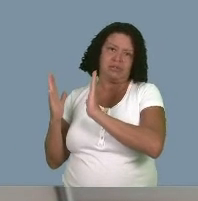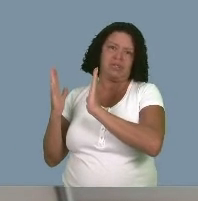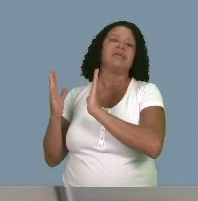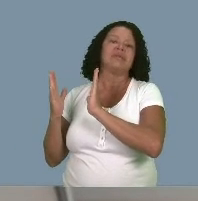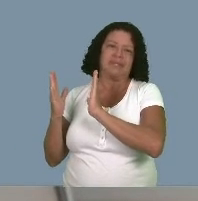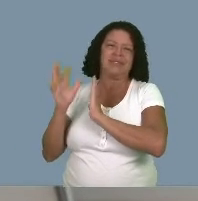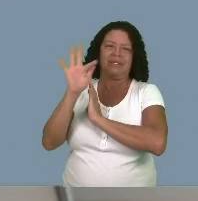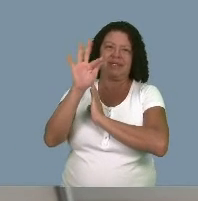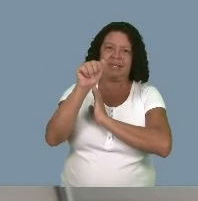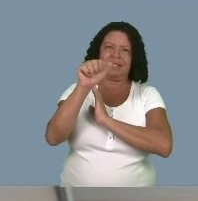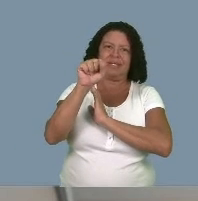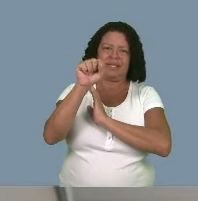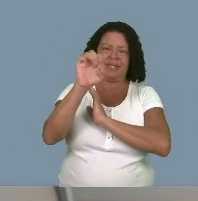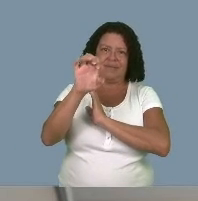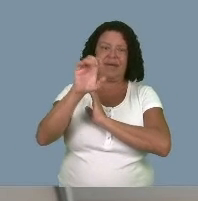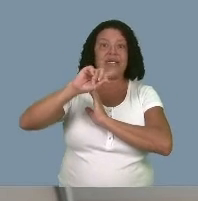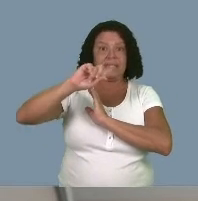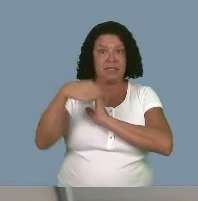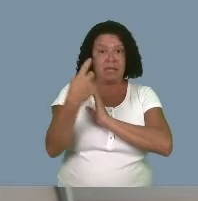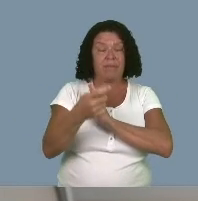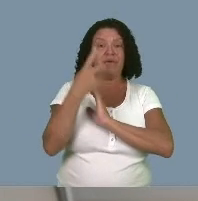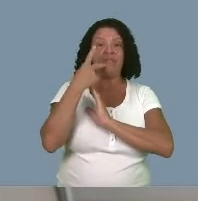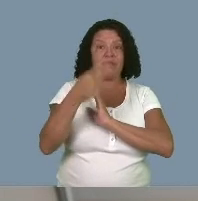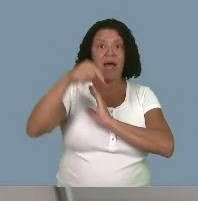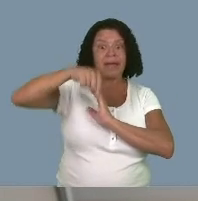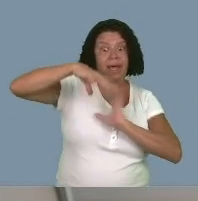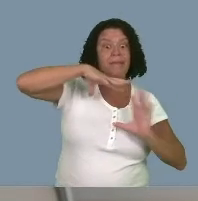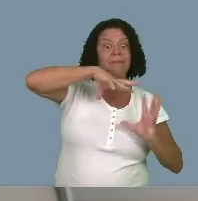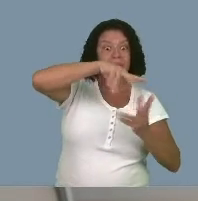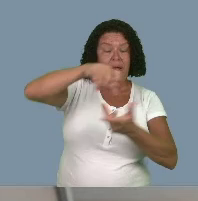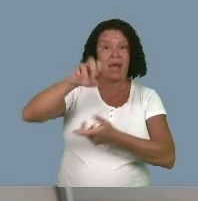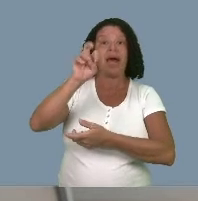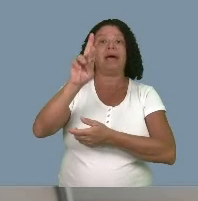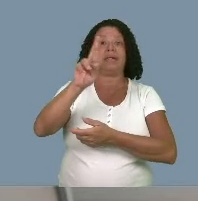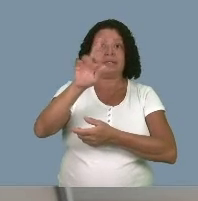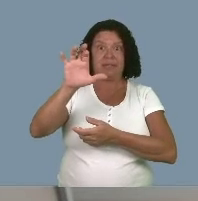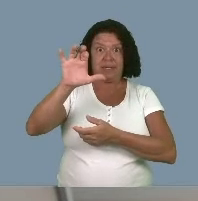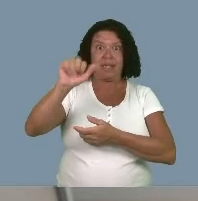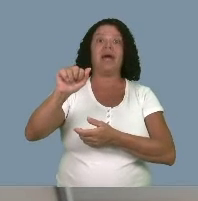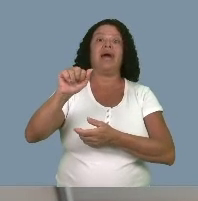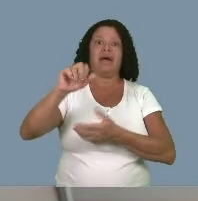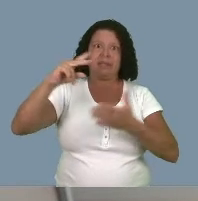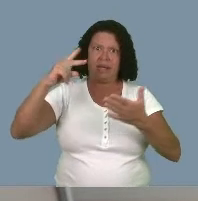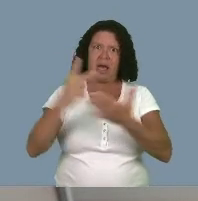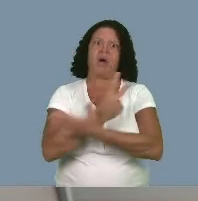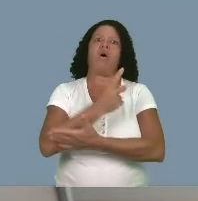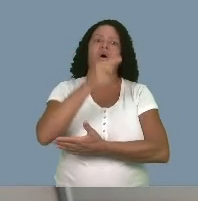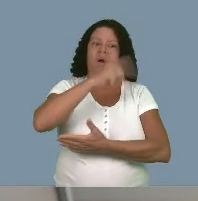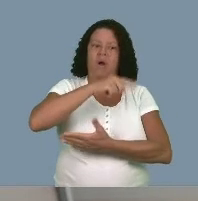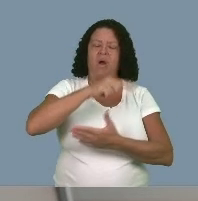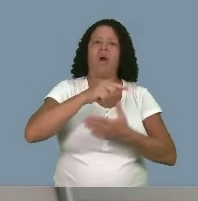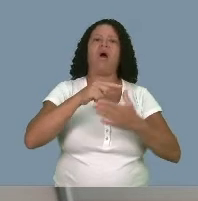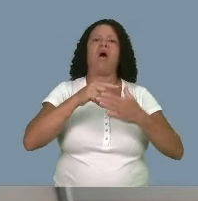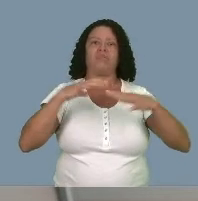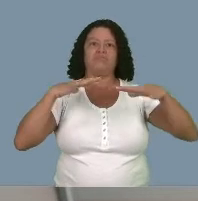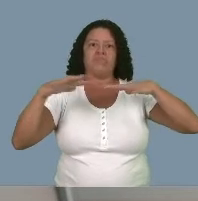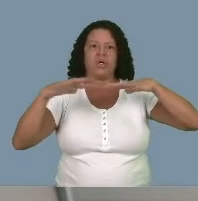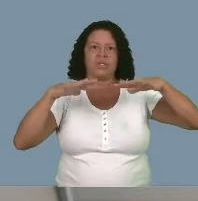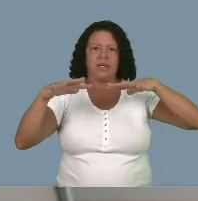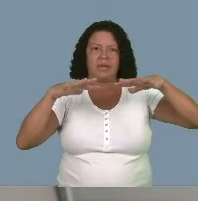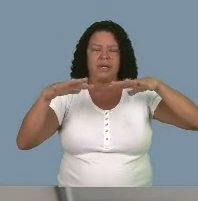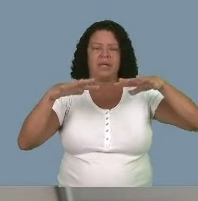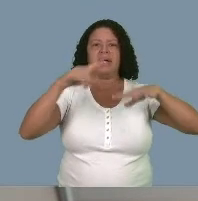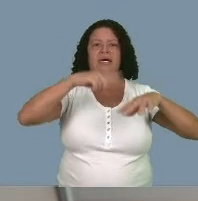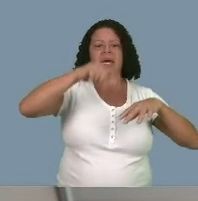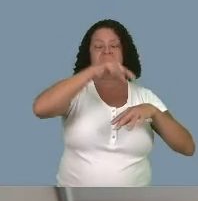ver ao longo da mensagem, o planeta também está passando por uma fase de transição, uma fase de transformação, né? E a